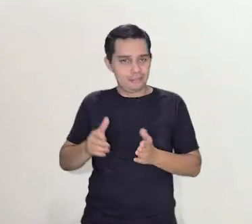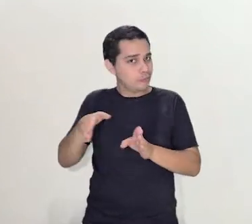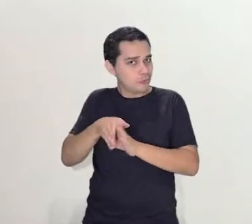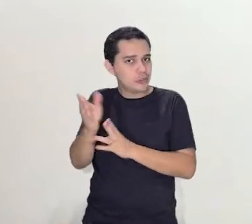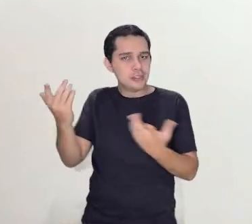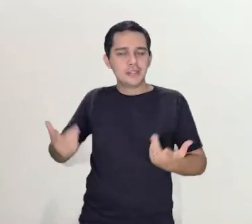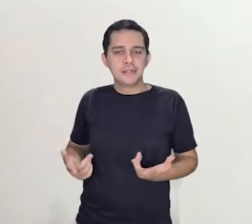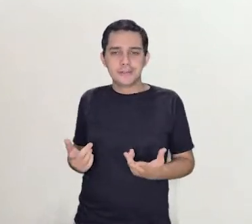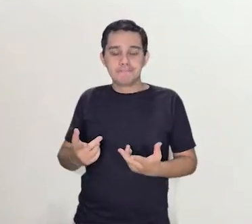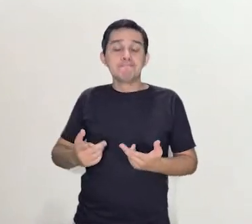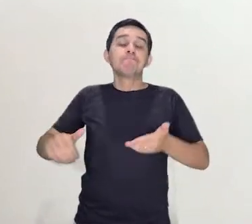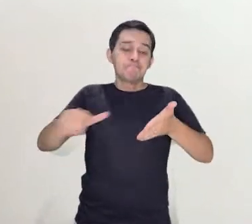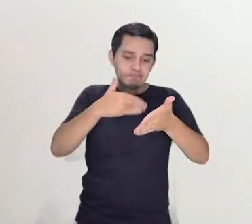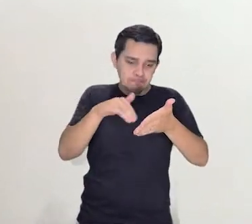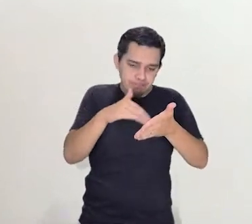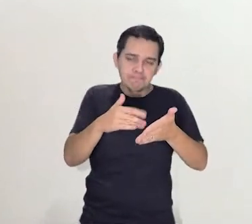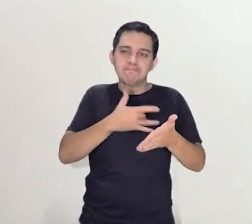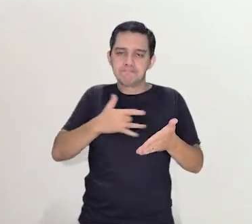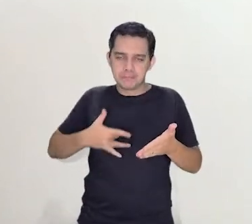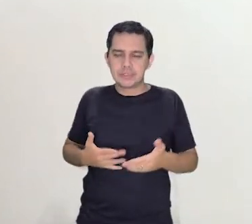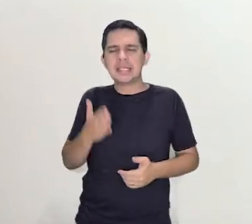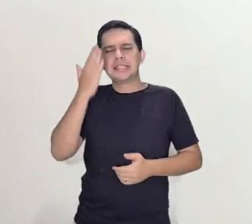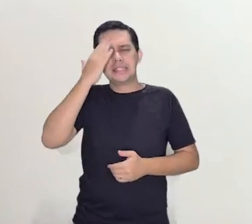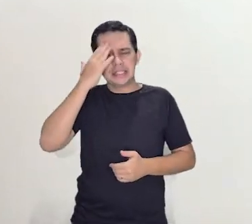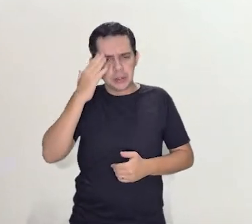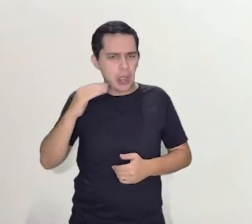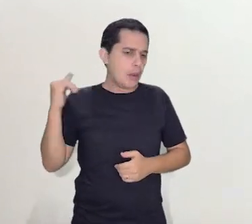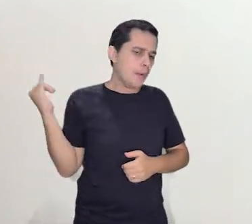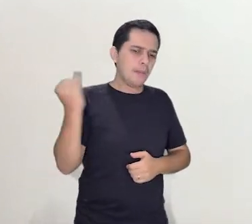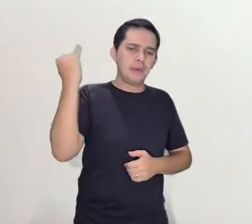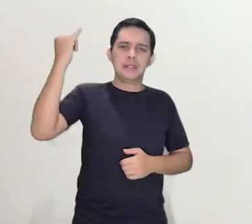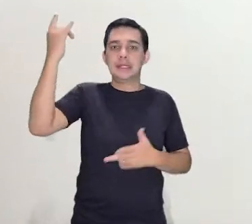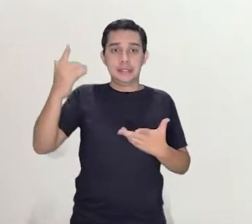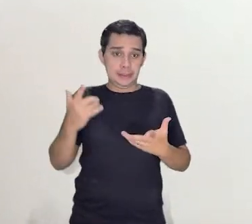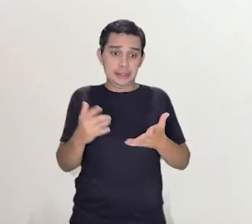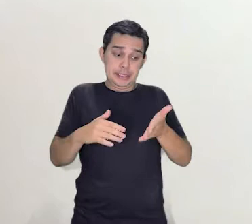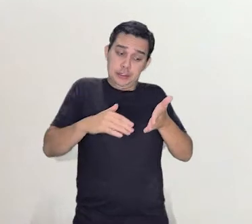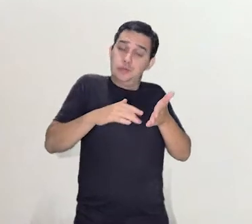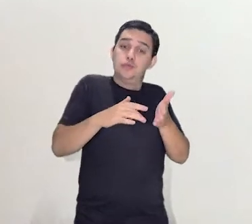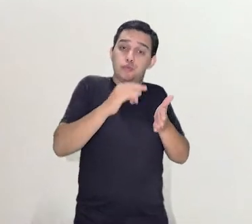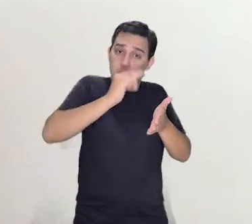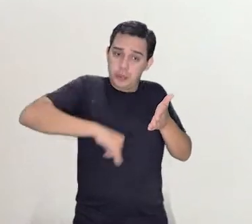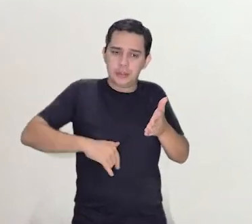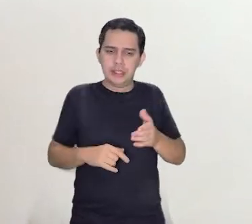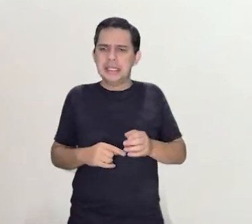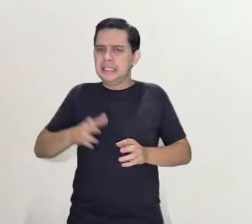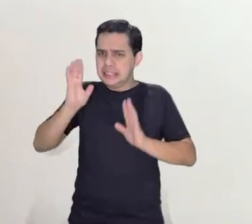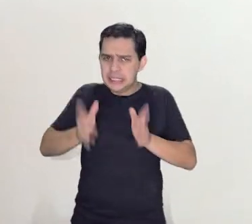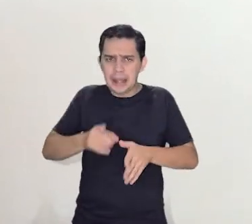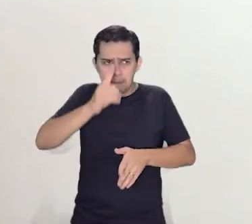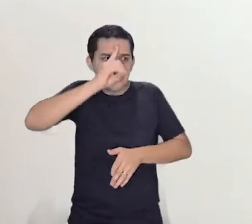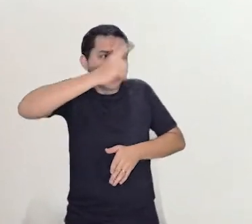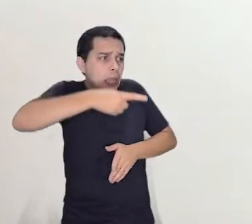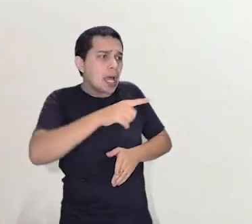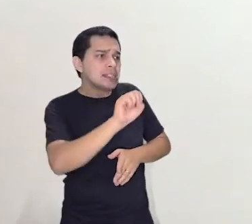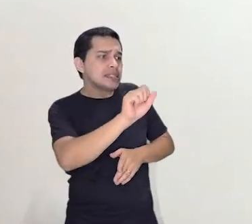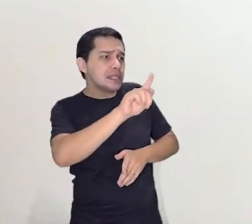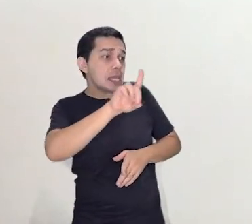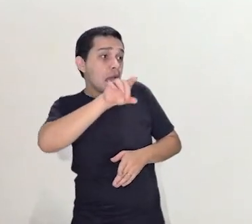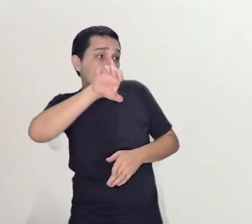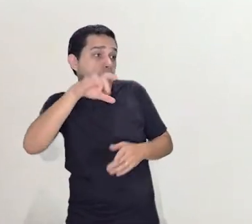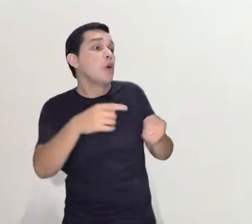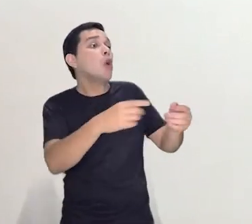importância da elaboração de um PSA para o sistema Guandu e já notificou a SEDAI para apresentar esse documento. Agora